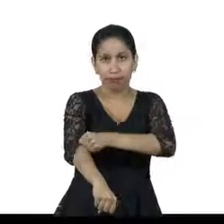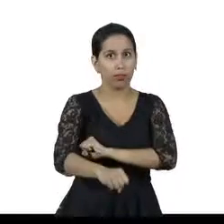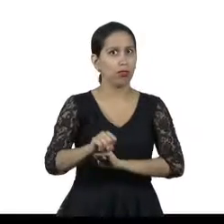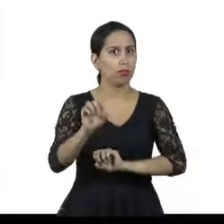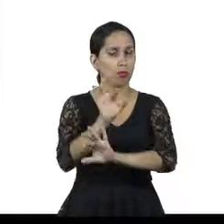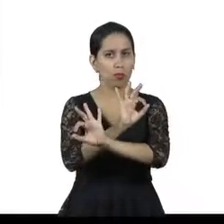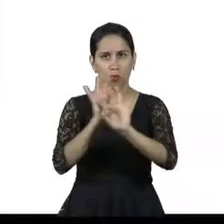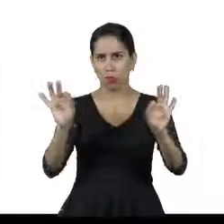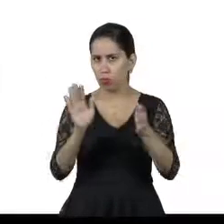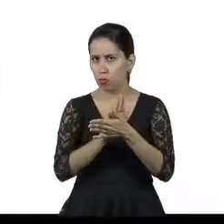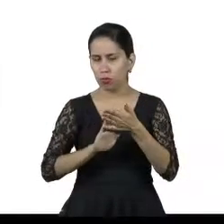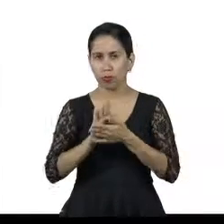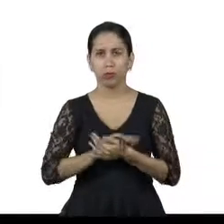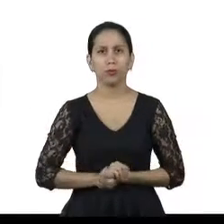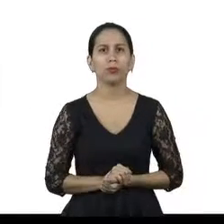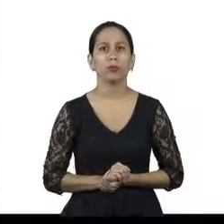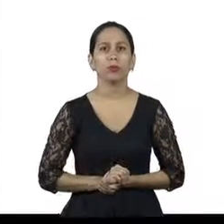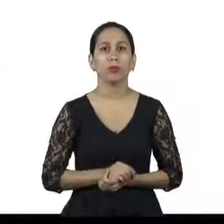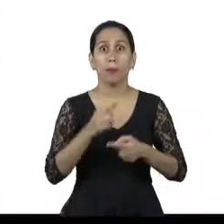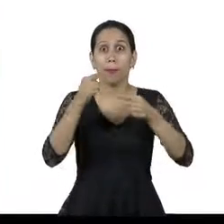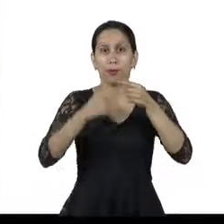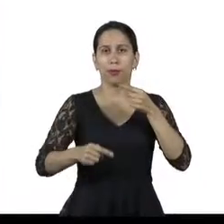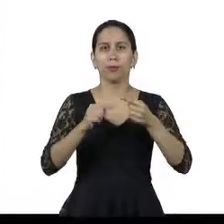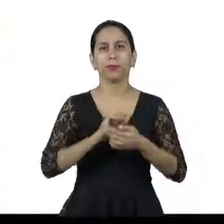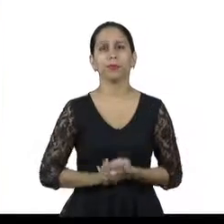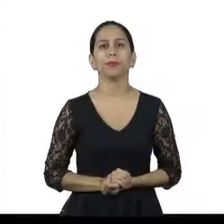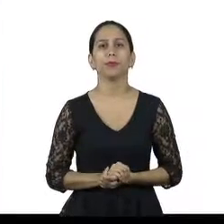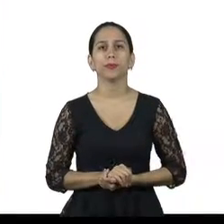nórias são sistemas elevados de trilhos com ganchos.